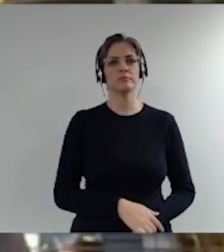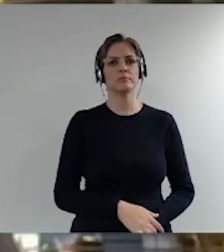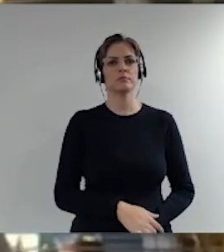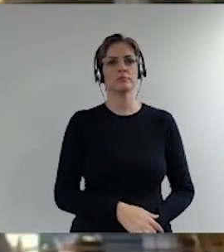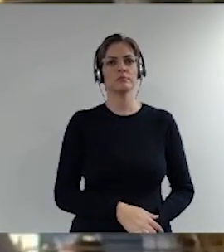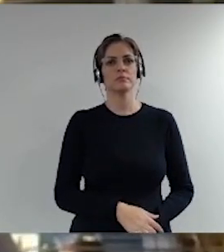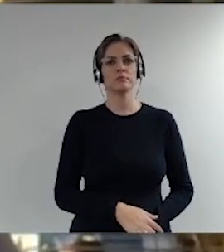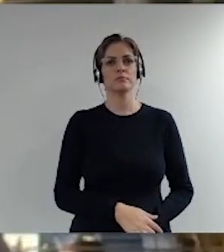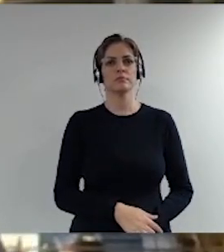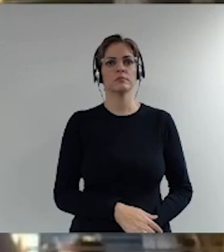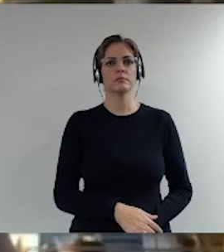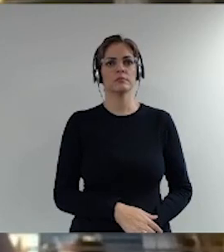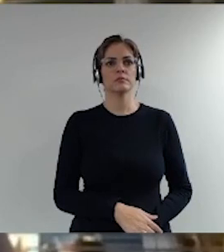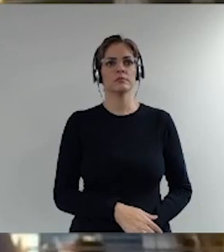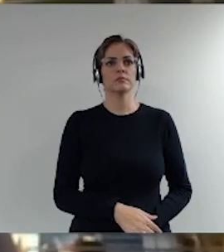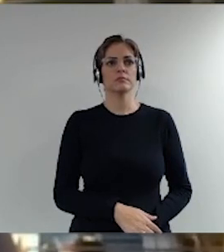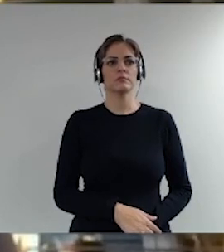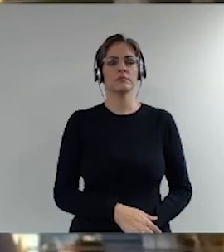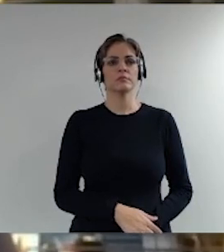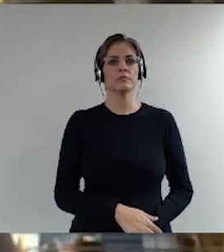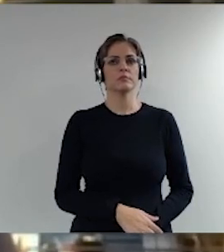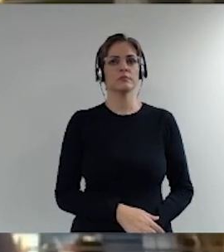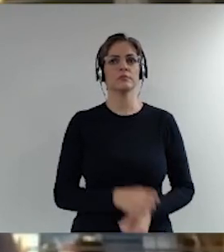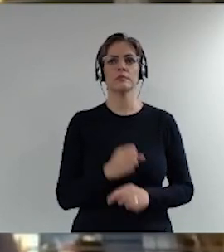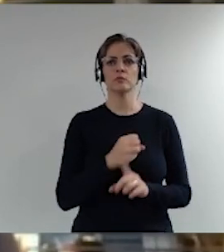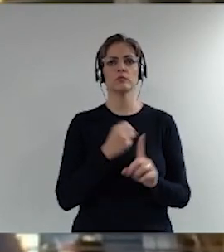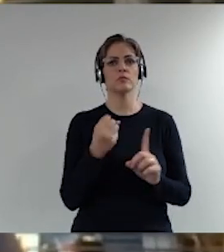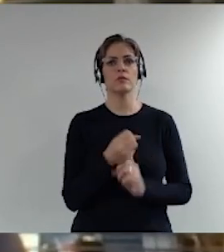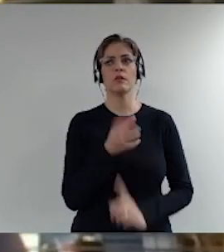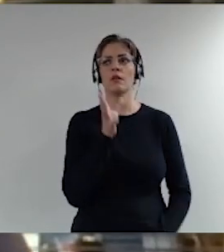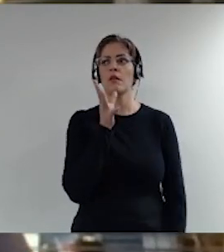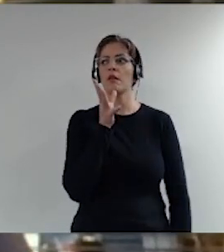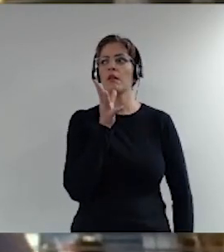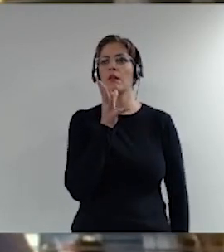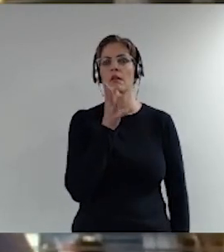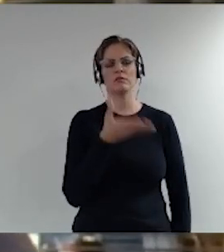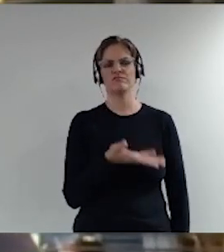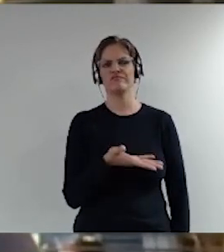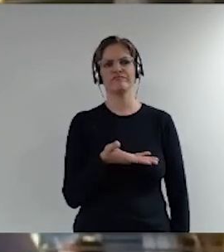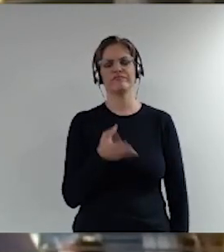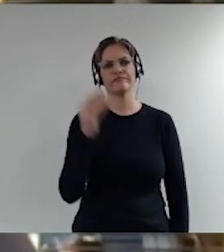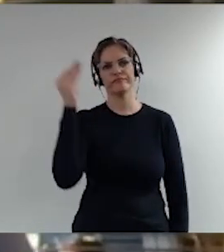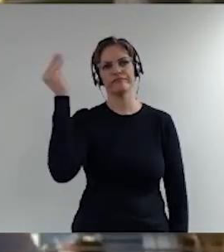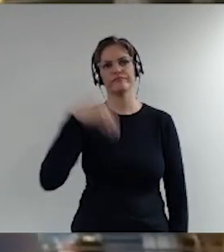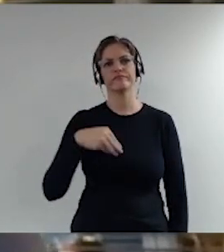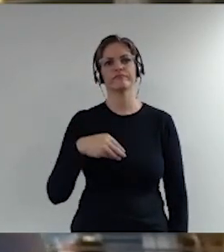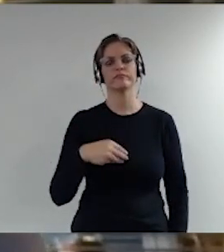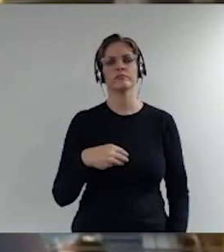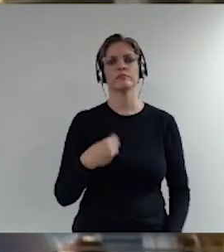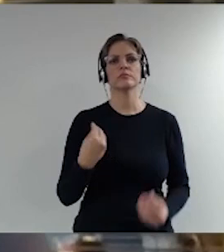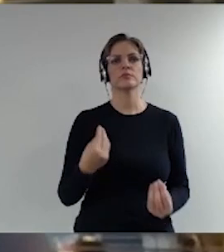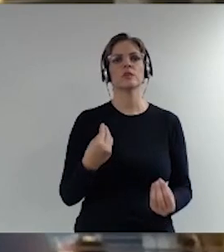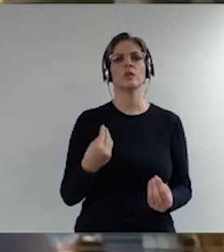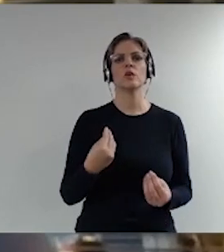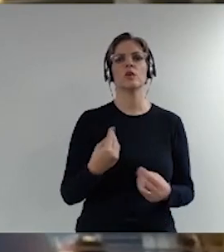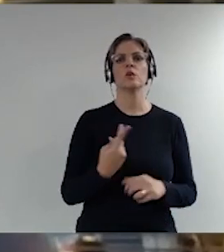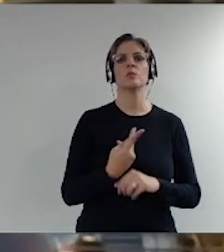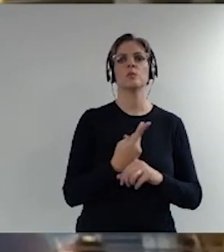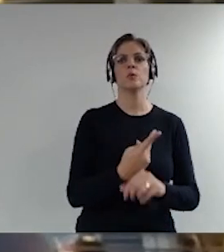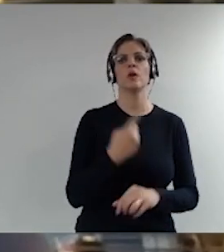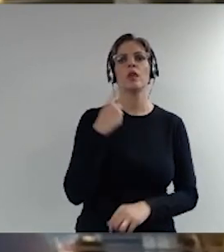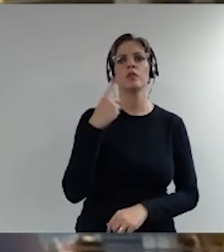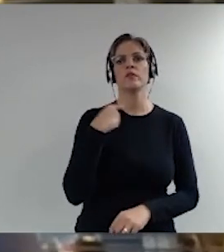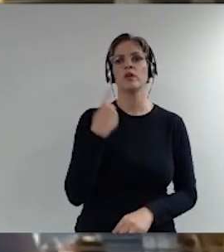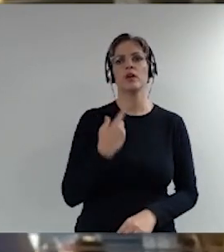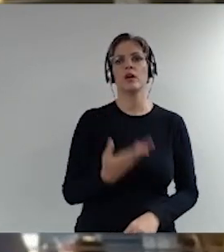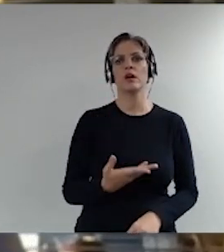um distanciamento dos interesses da sociedade em procurar um advogado para propor um processo judicial que ele sabe que